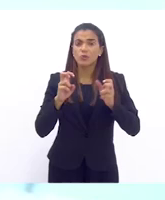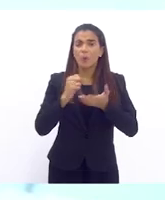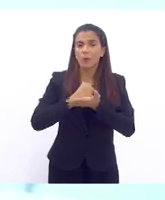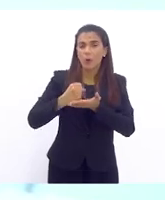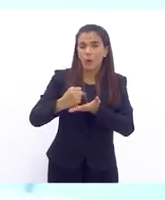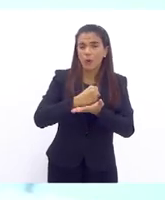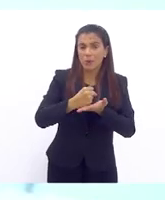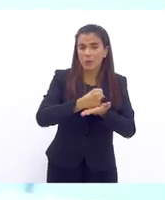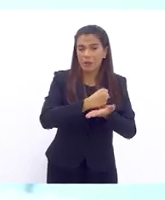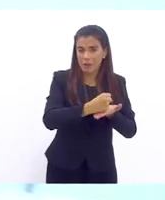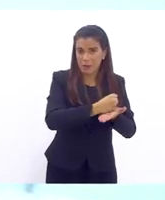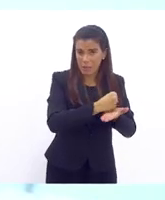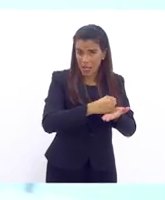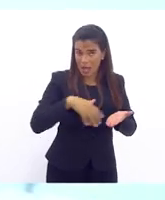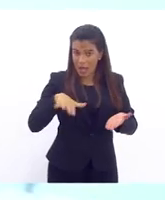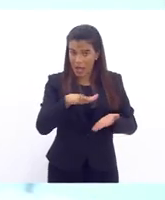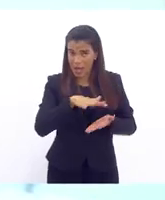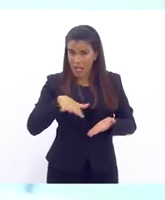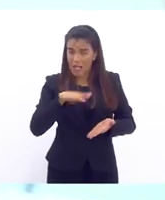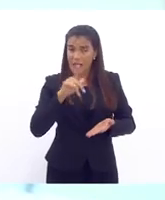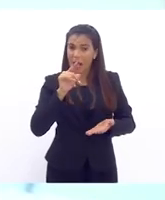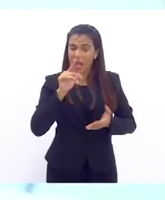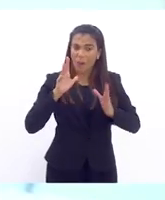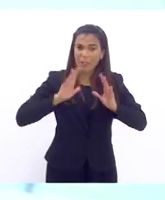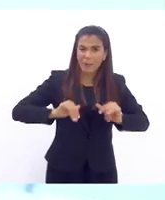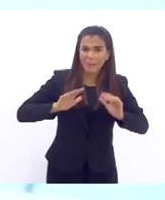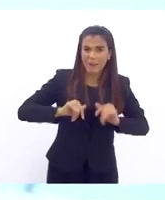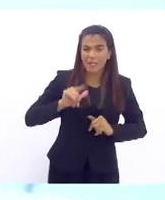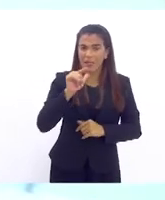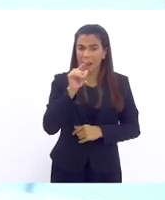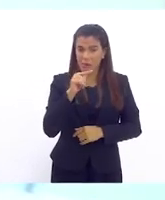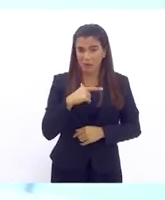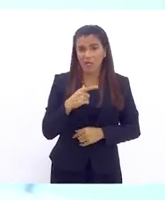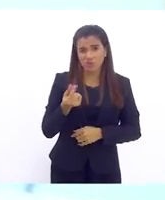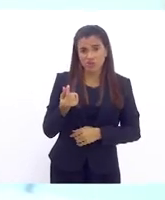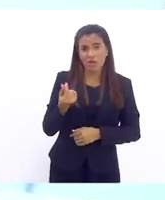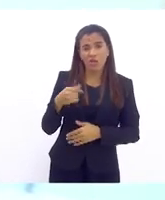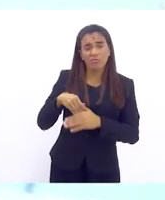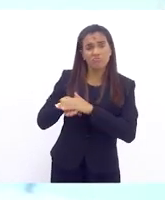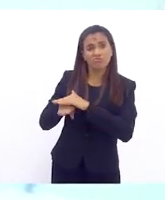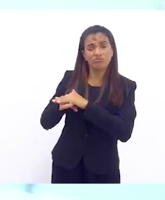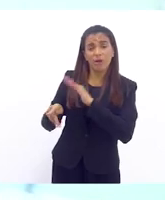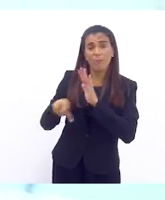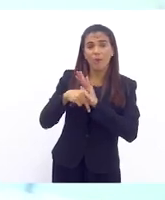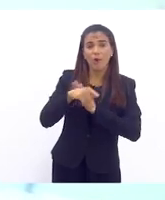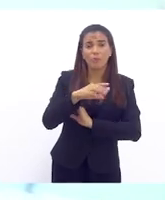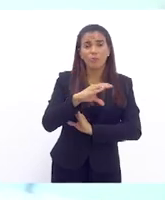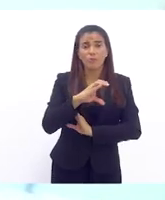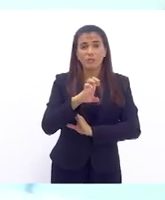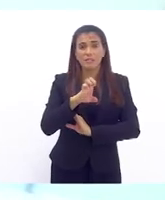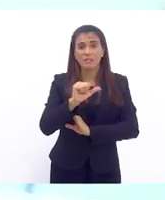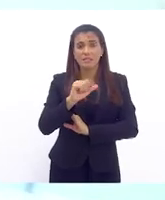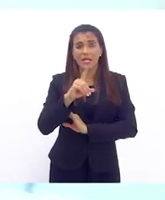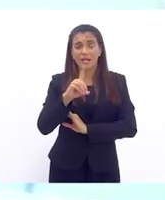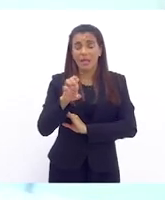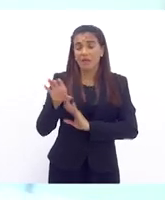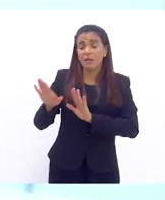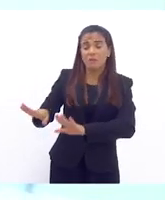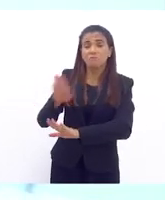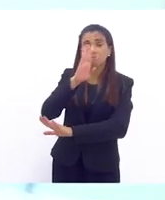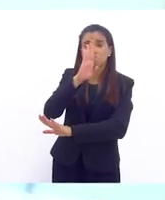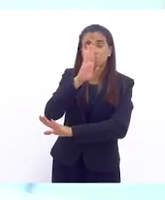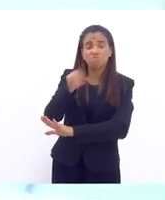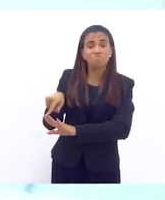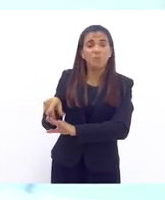da área de saneamento uma série de engenheiros por exemplo da própria Cedae que estão ansiosos cara